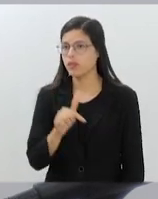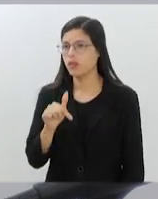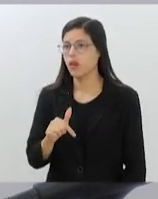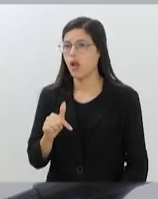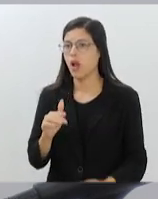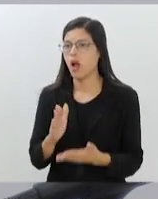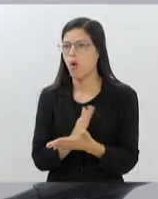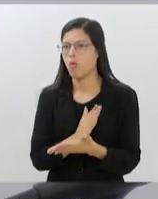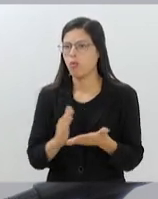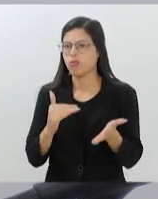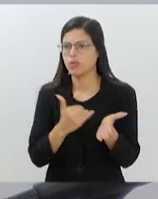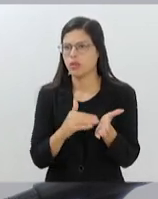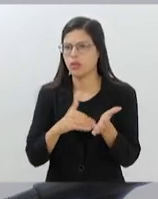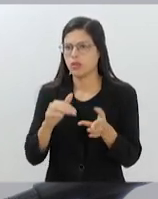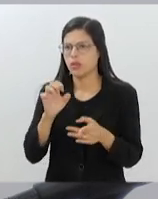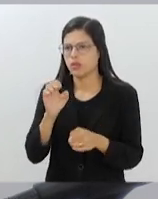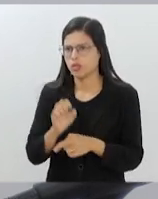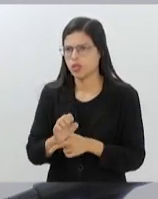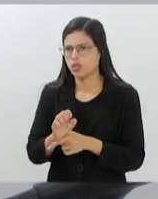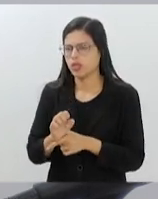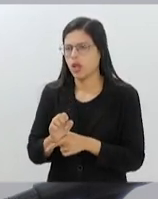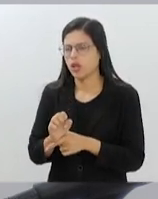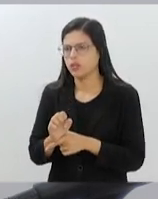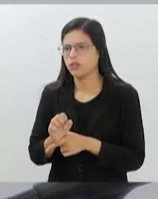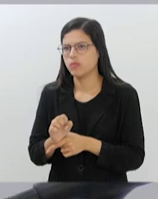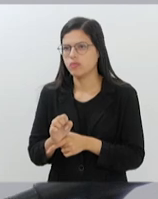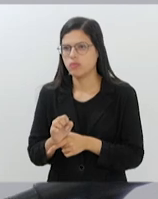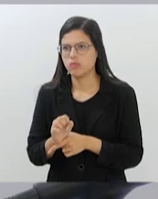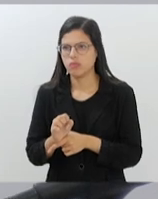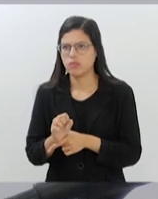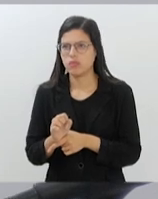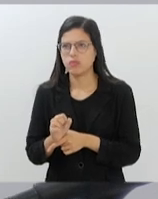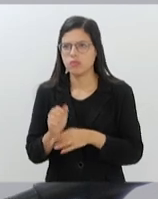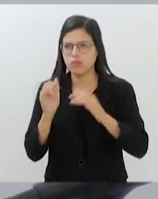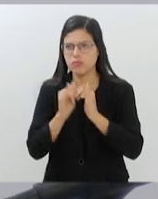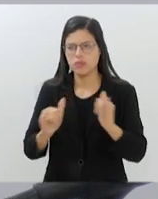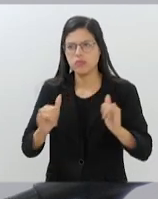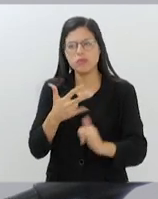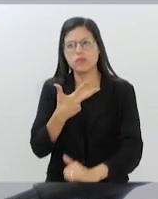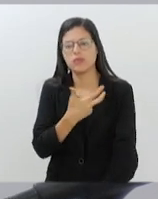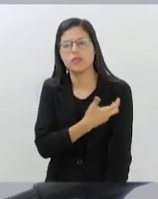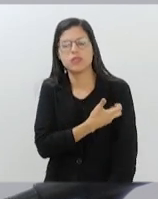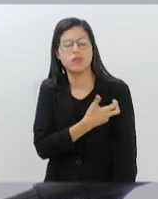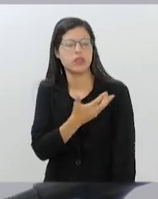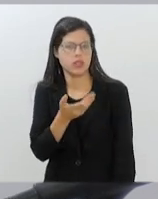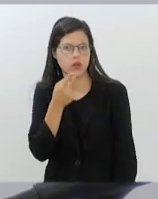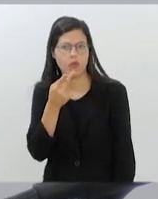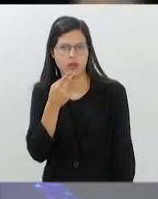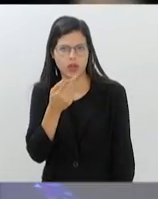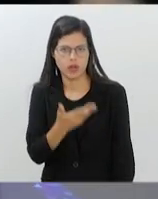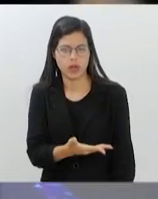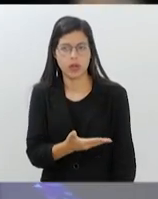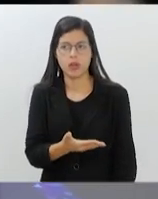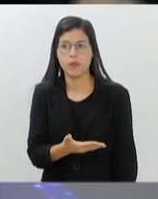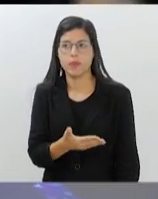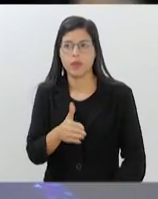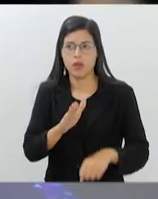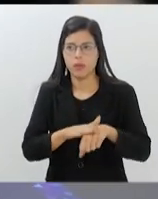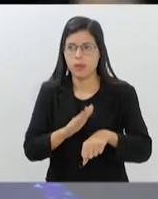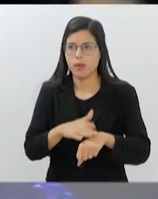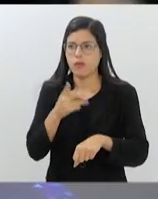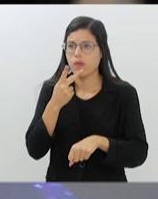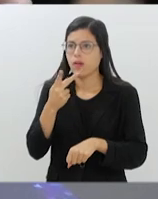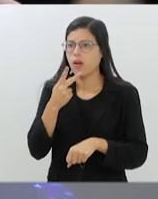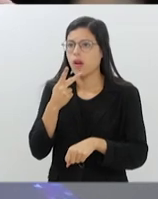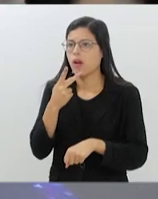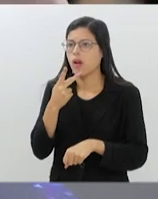veículo já de falar assim gostaria gostaria mais por exemplo na campanha de vacina a qual mencionei aqui eles mesmos já tinham dito olha